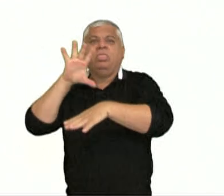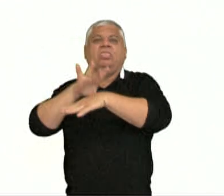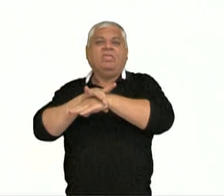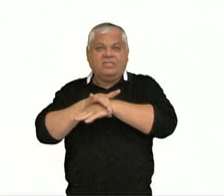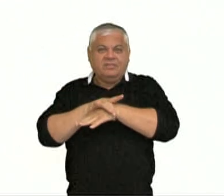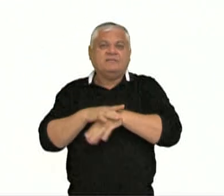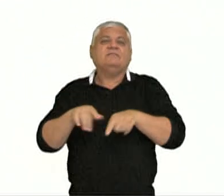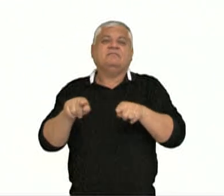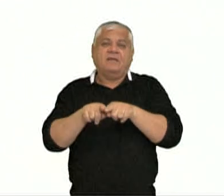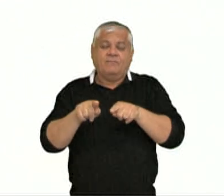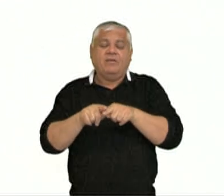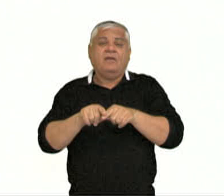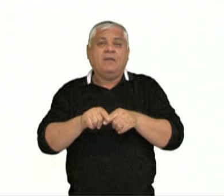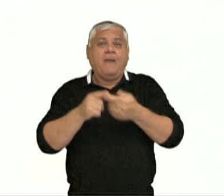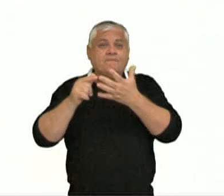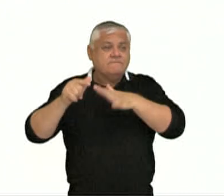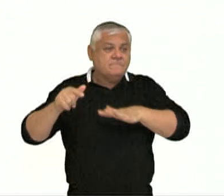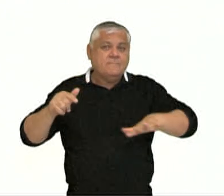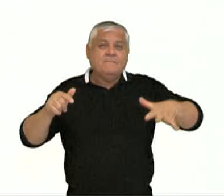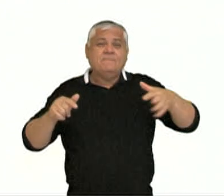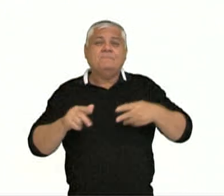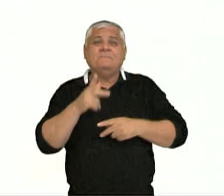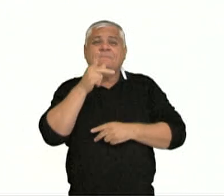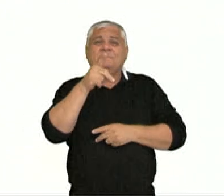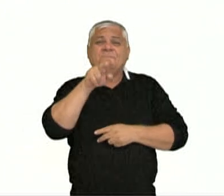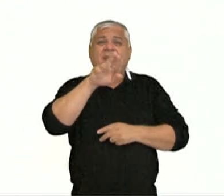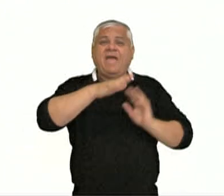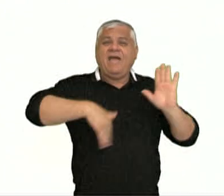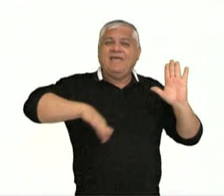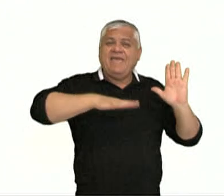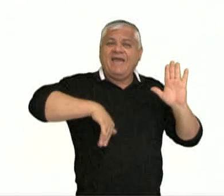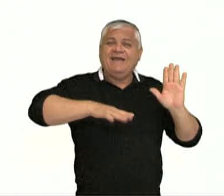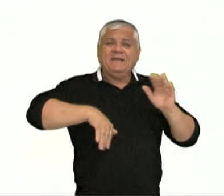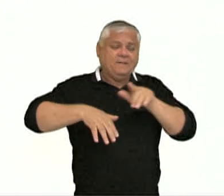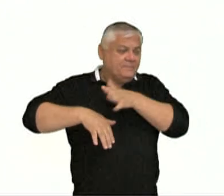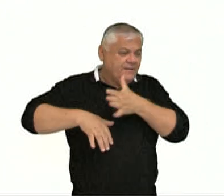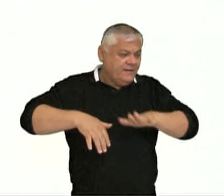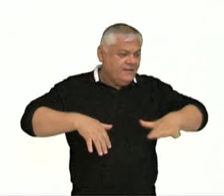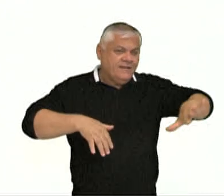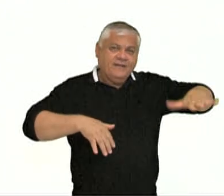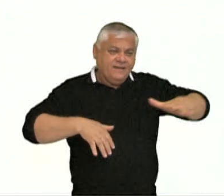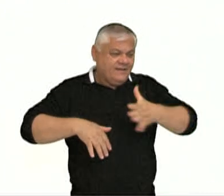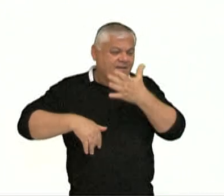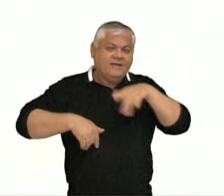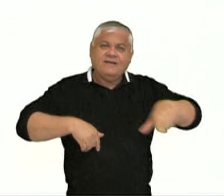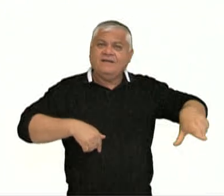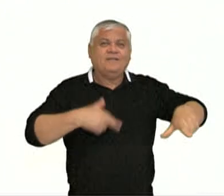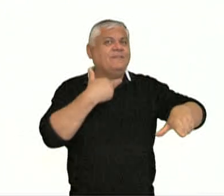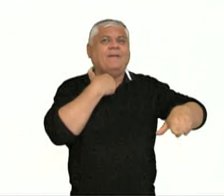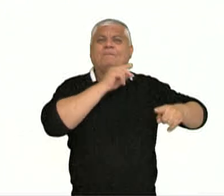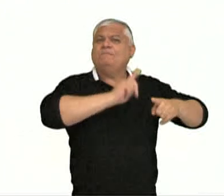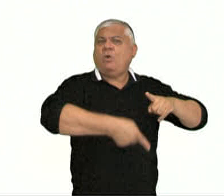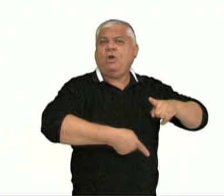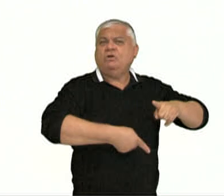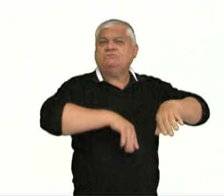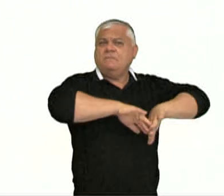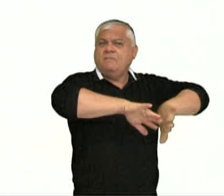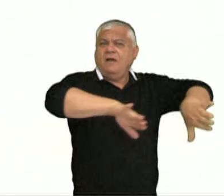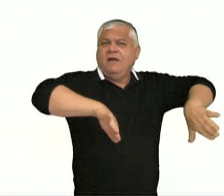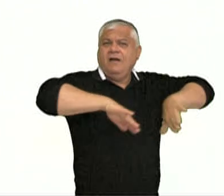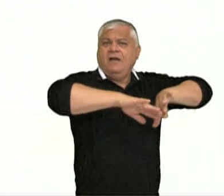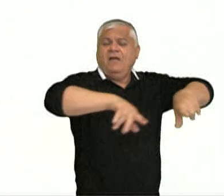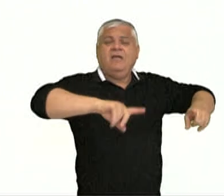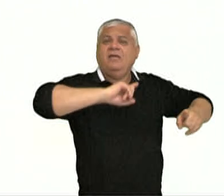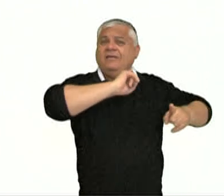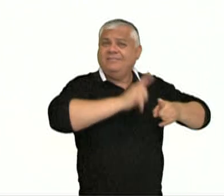tornam impróprias para o banho. Existe lá uma medida chamada de balneabilidade, ou seja, se aquela água